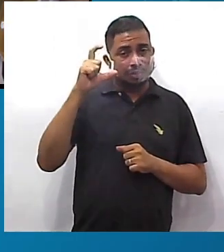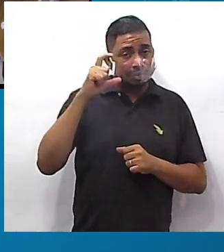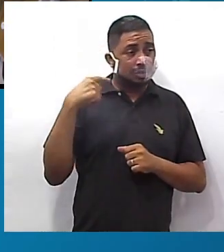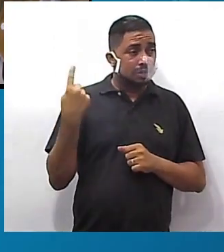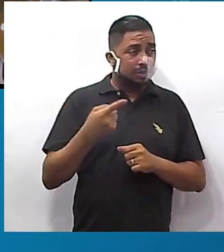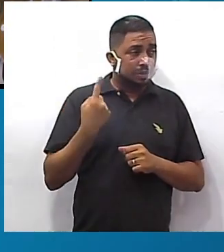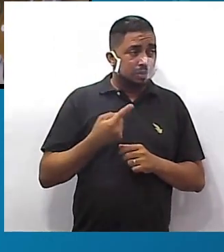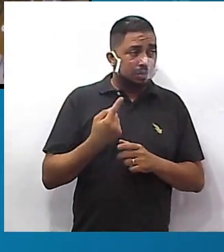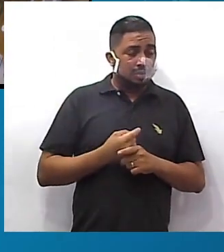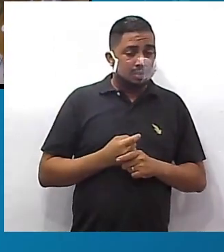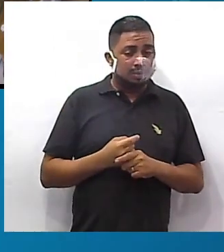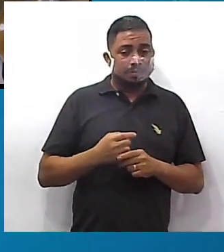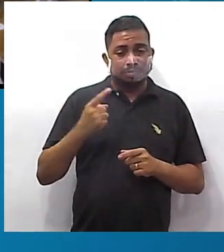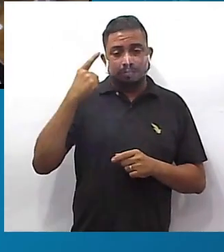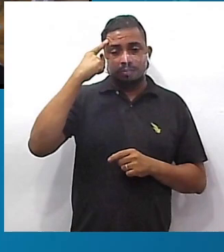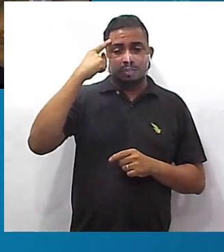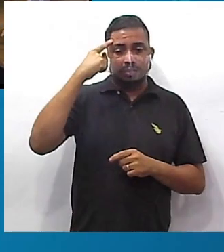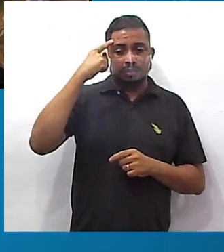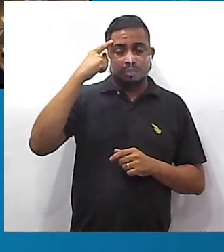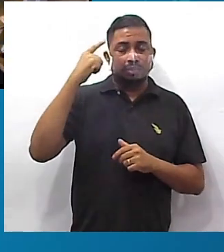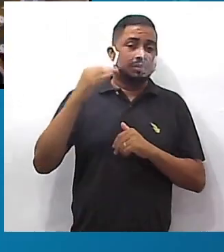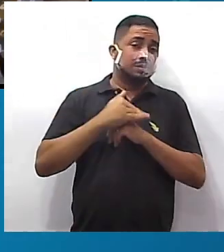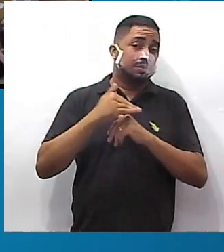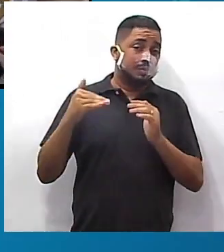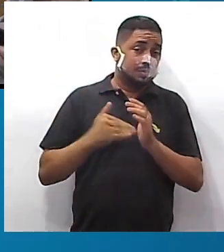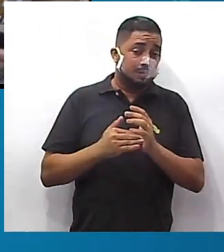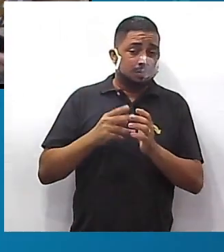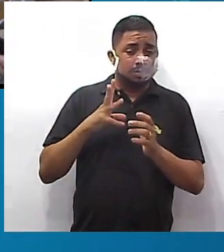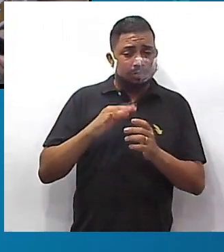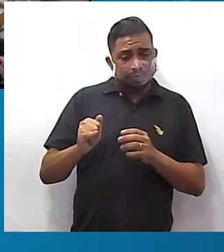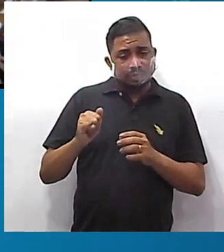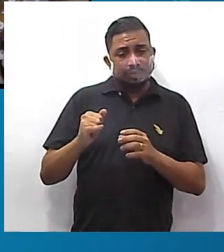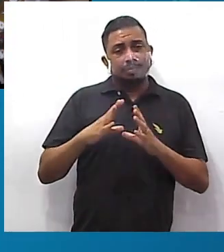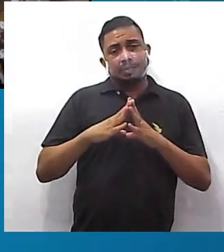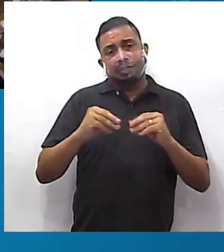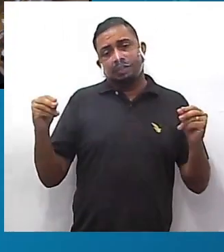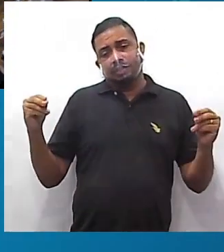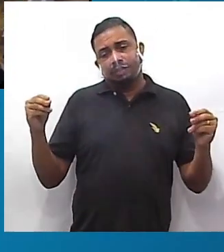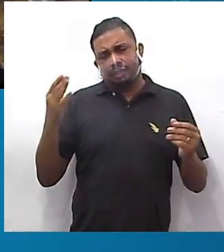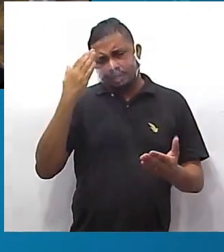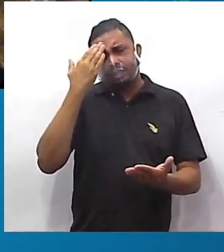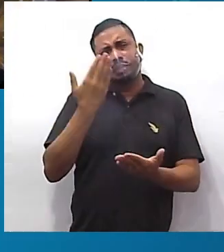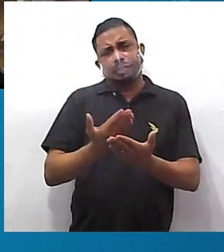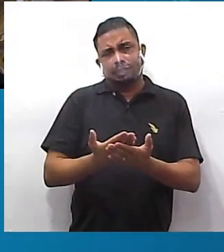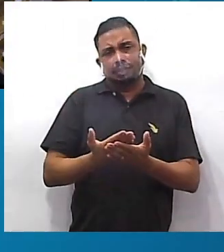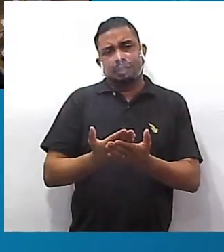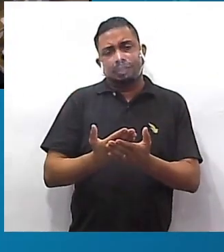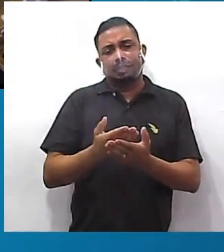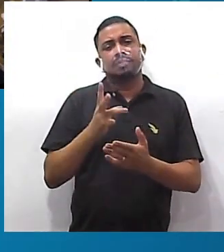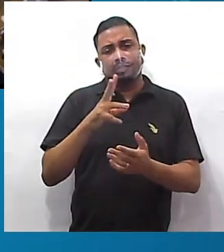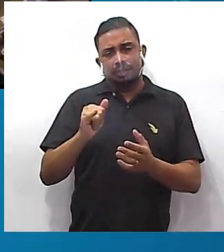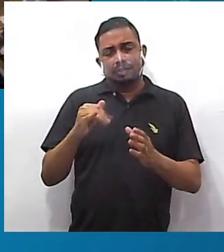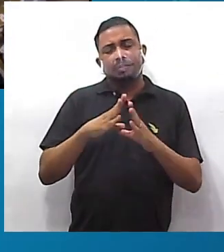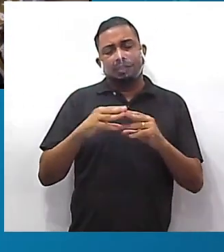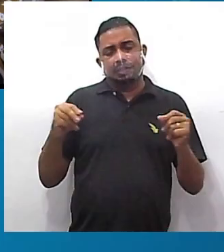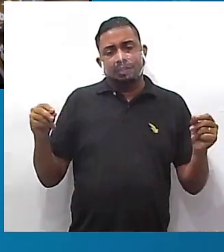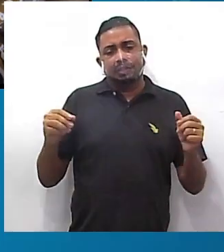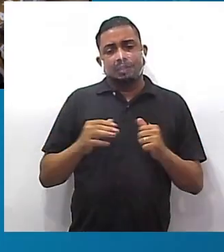gente pense, tudo vai passar. Acredite, isso vai passar,